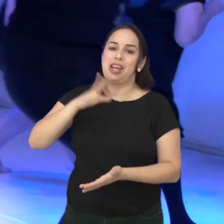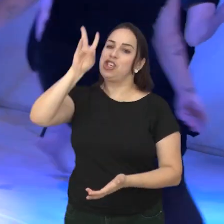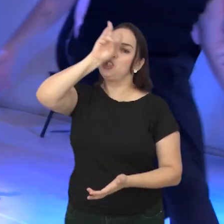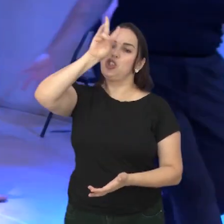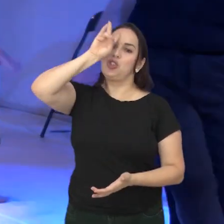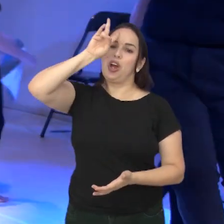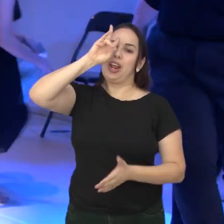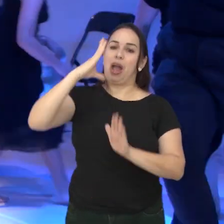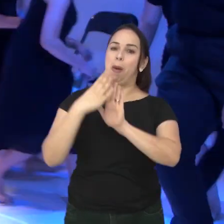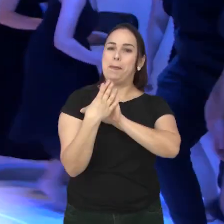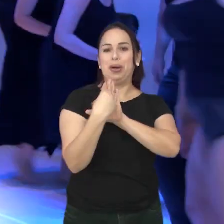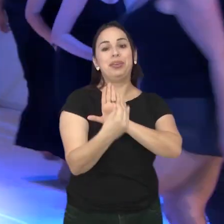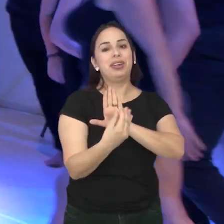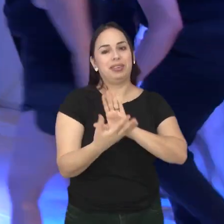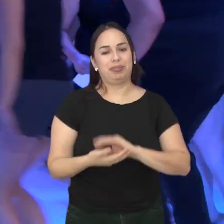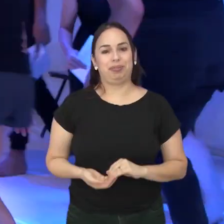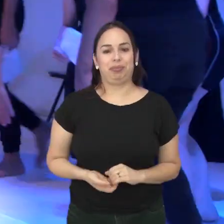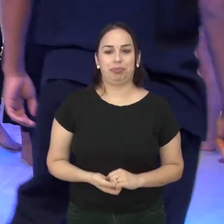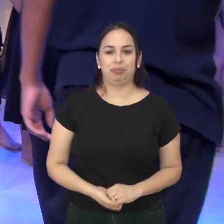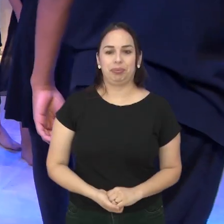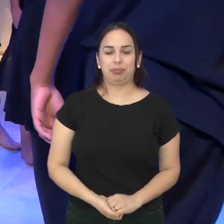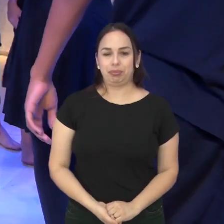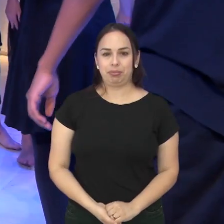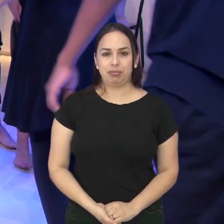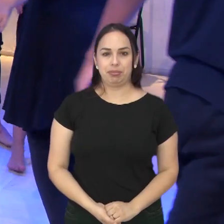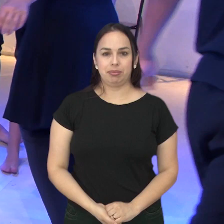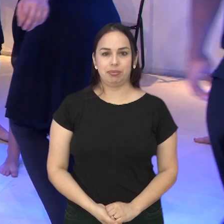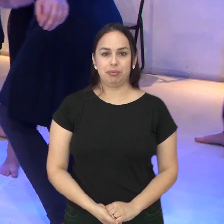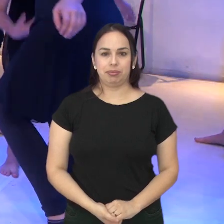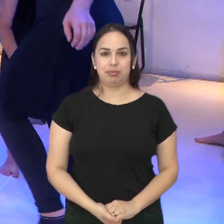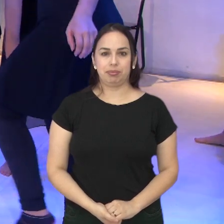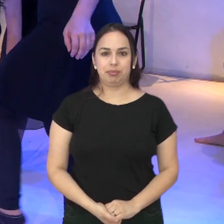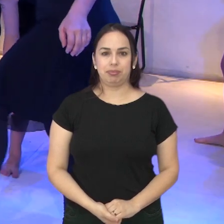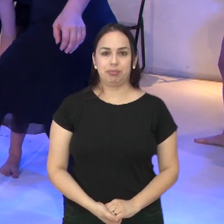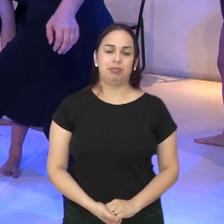própria história já é um exemplo disso.